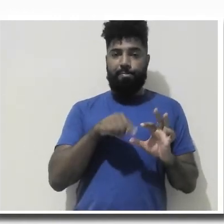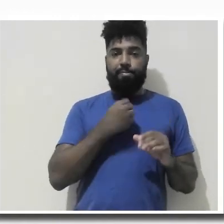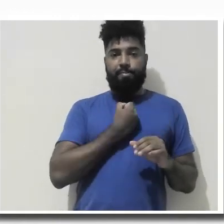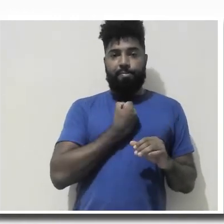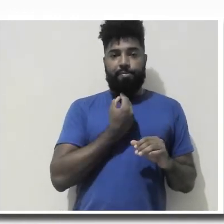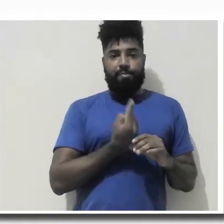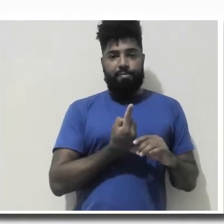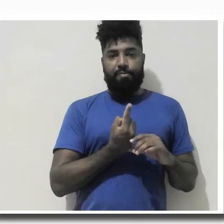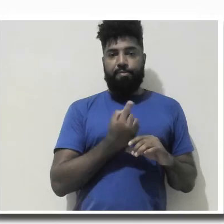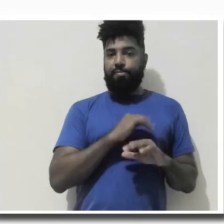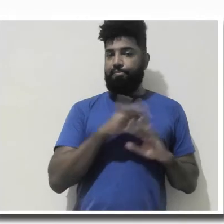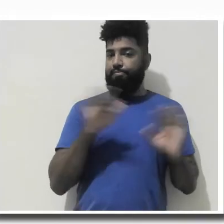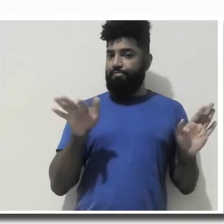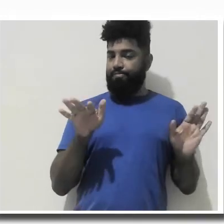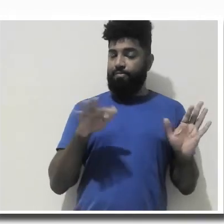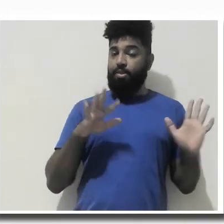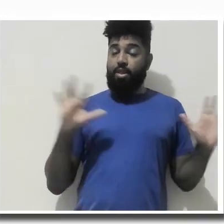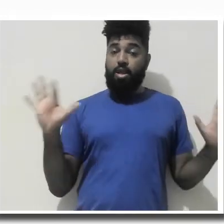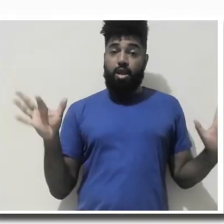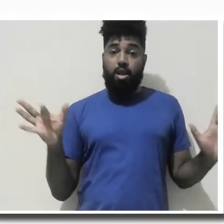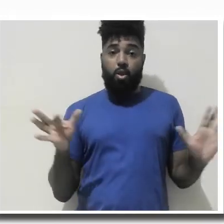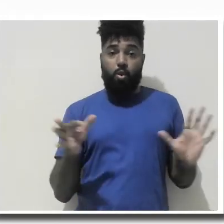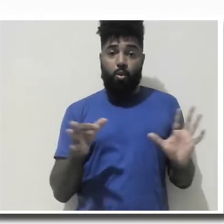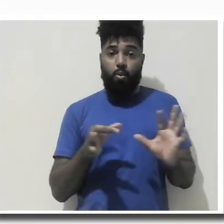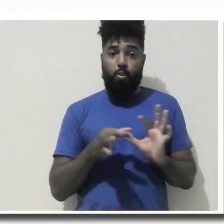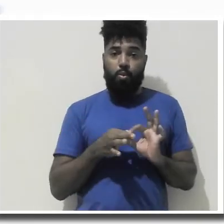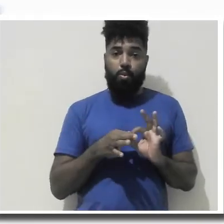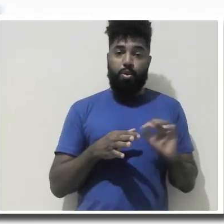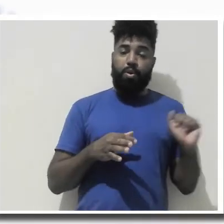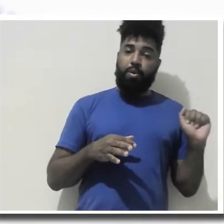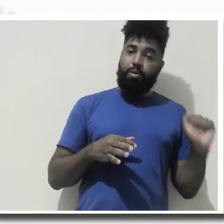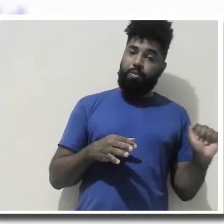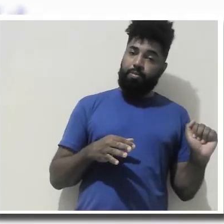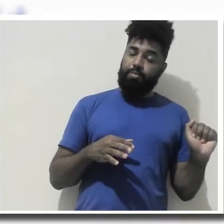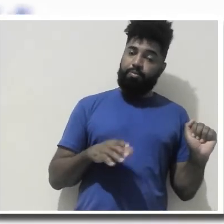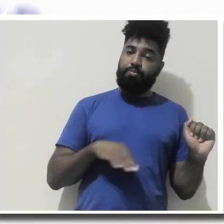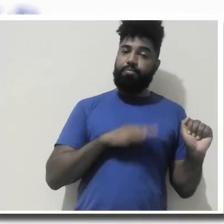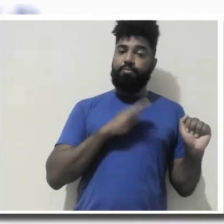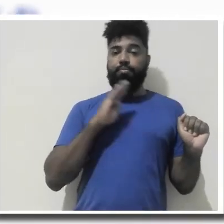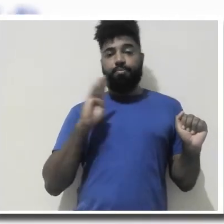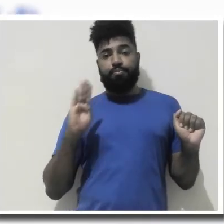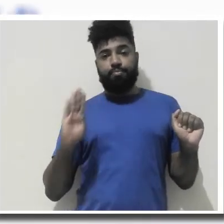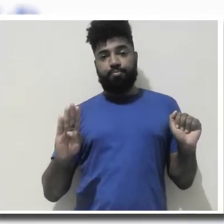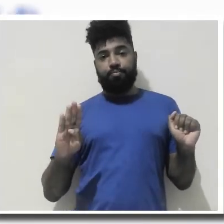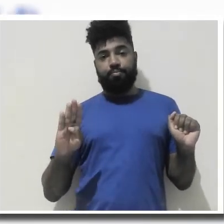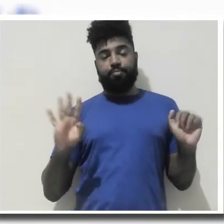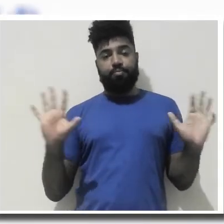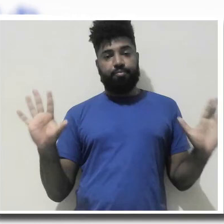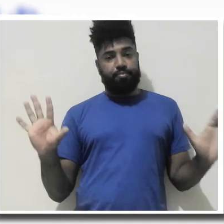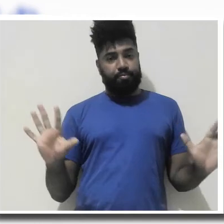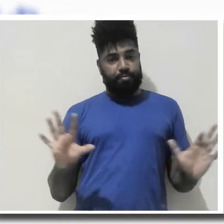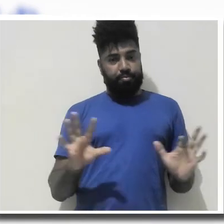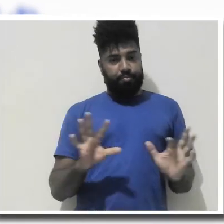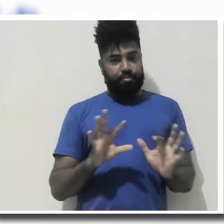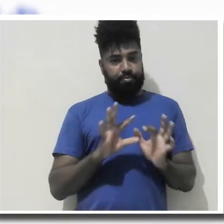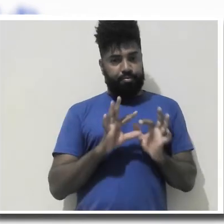1. E a união A, união B,